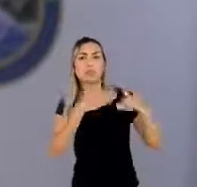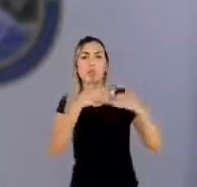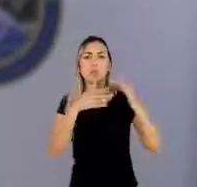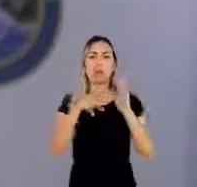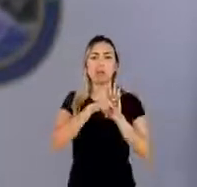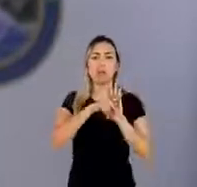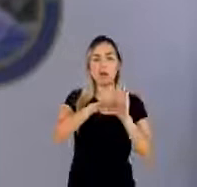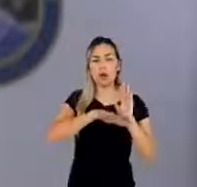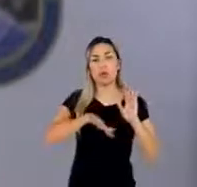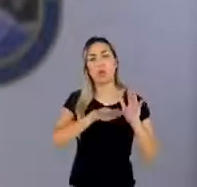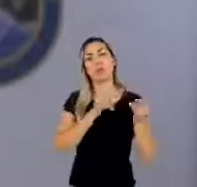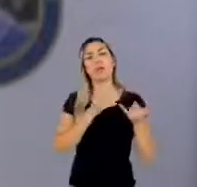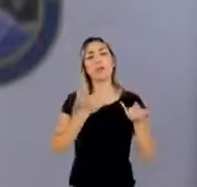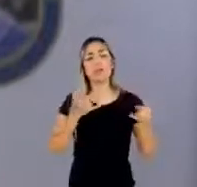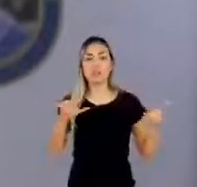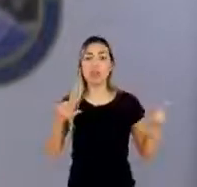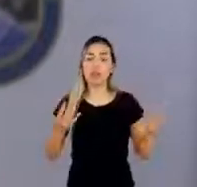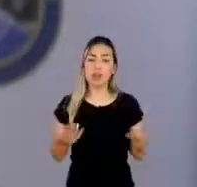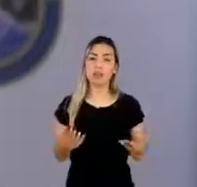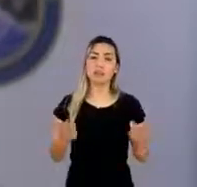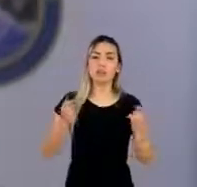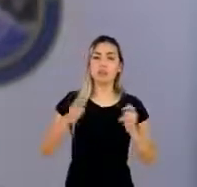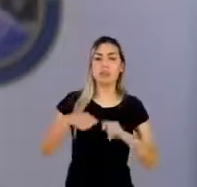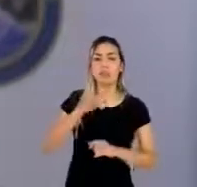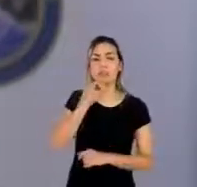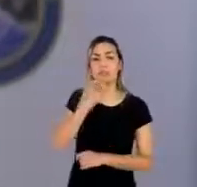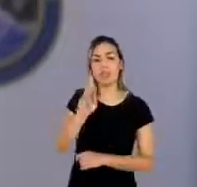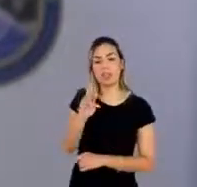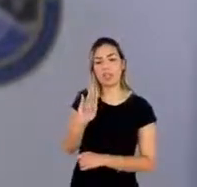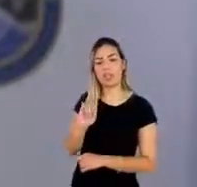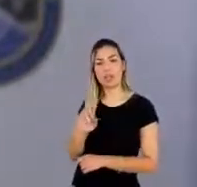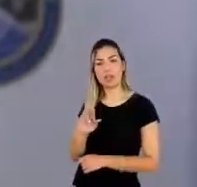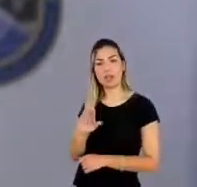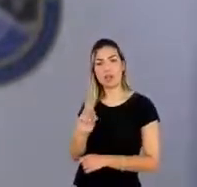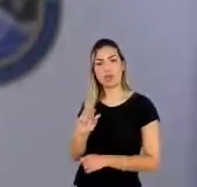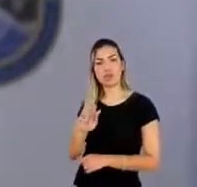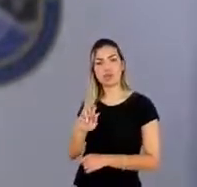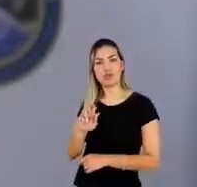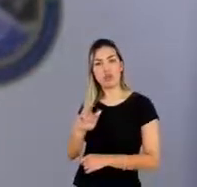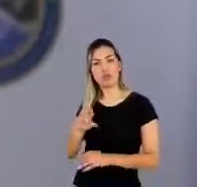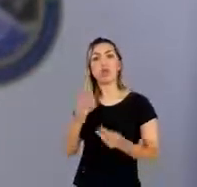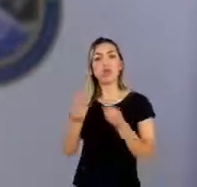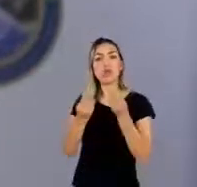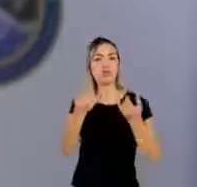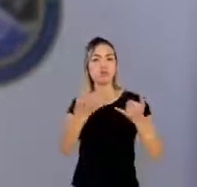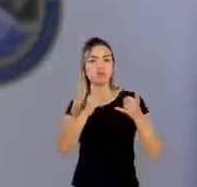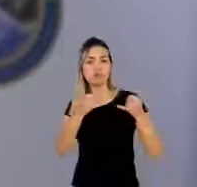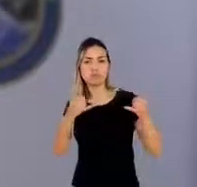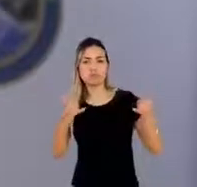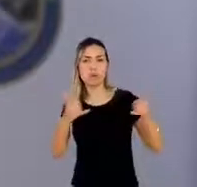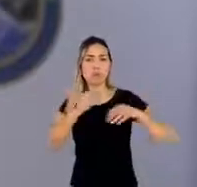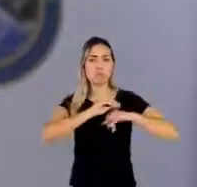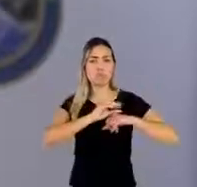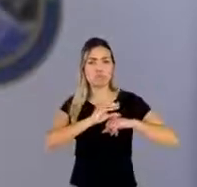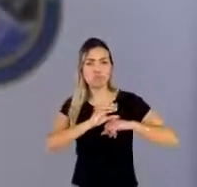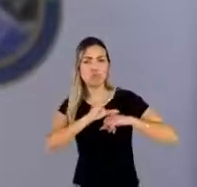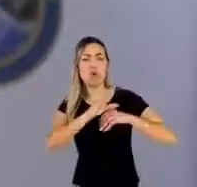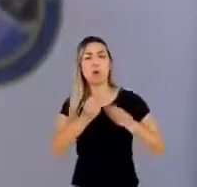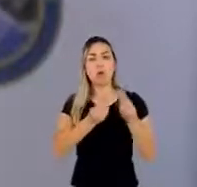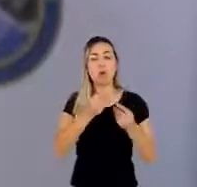tópicos como o hidrogênio o armazenamento de energia EA transformação digital